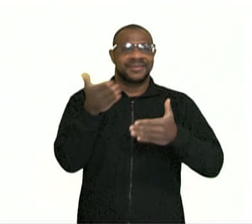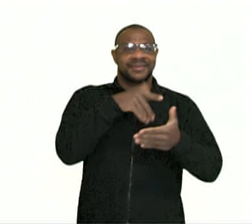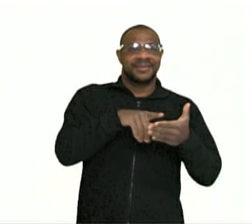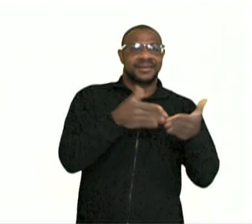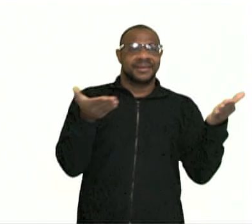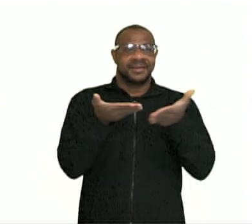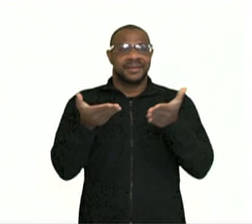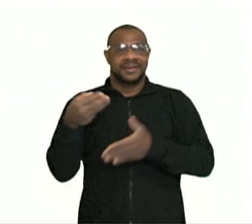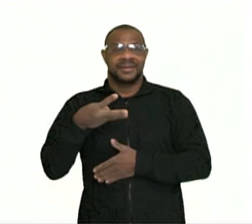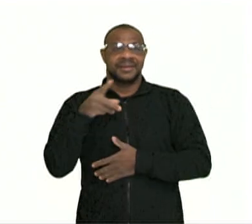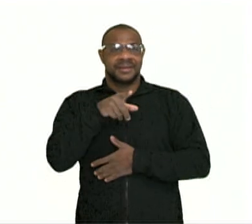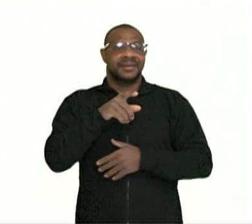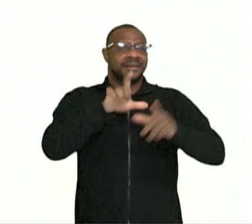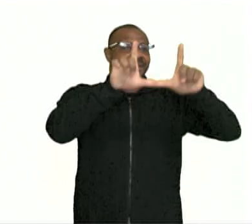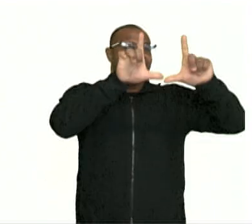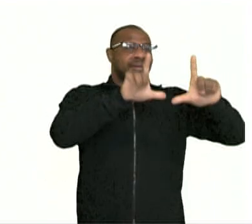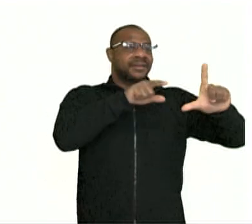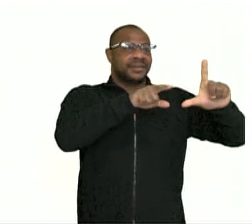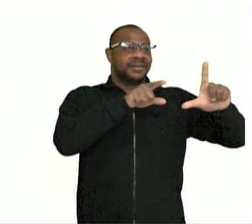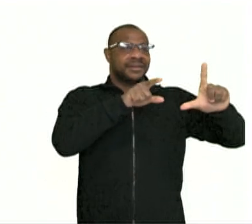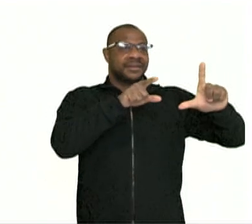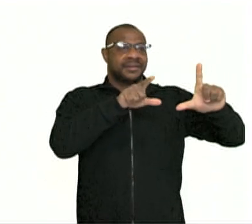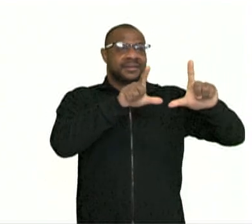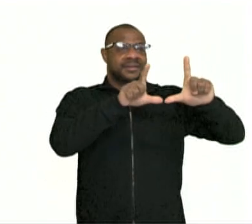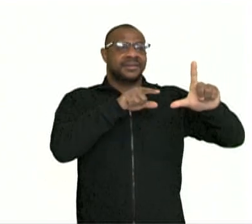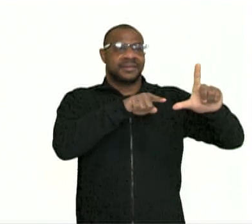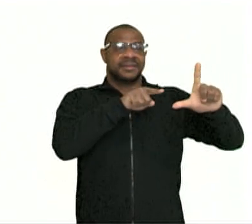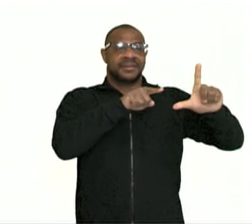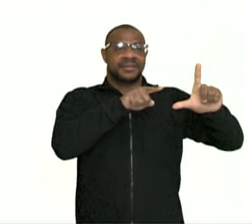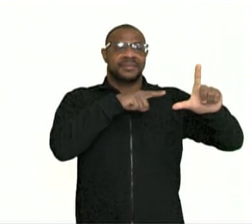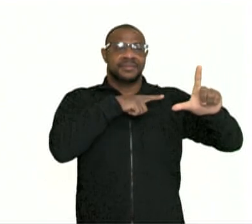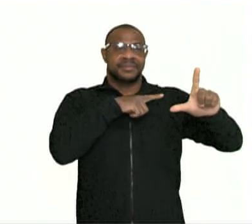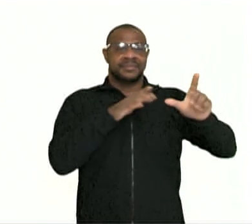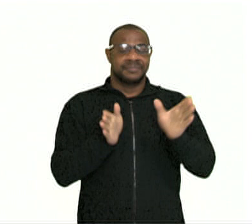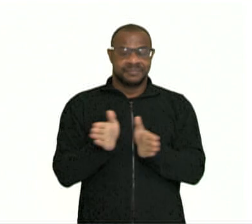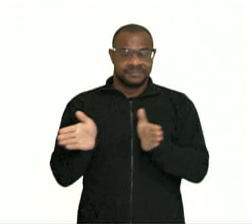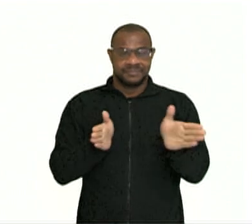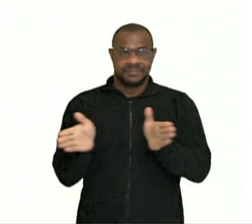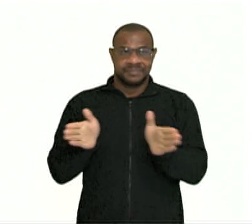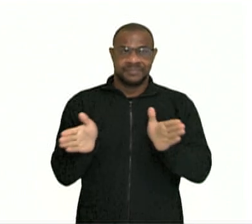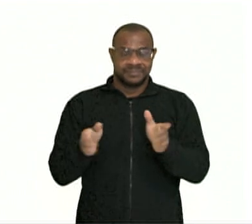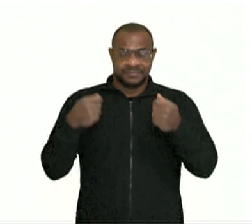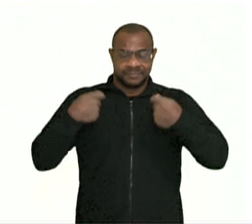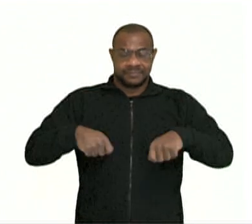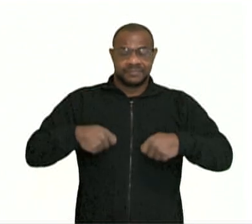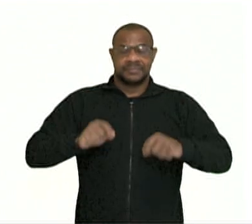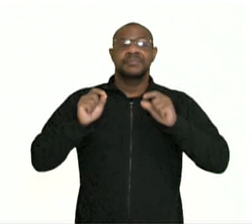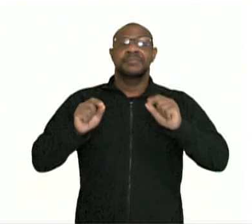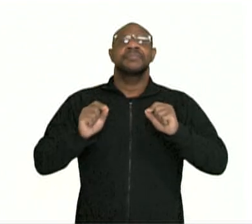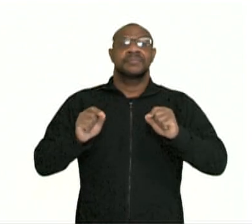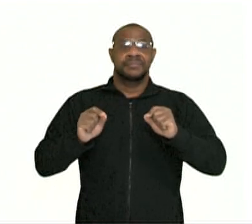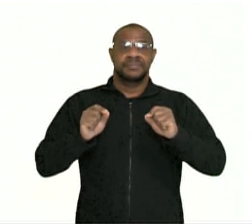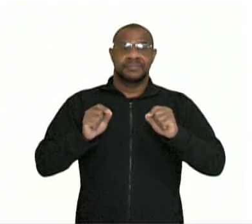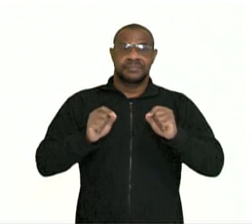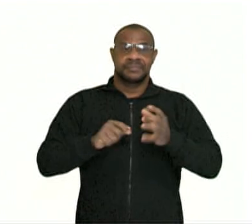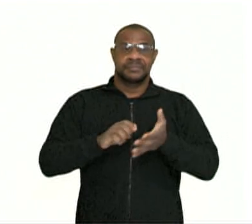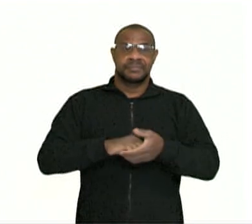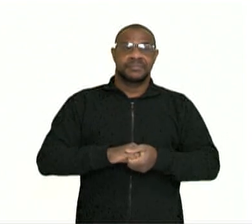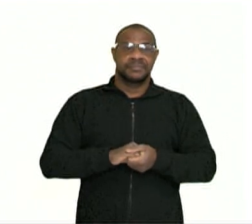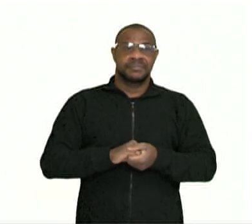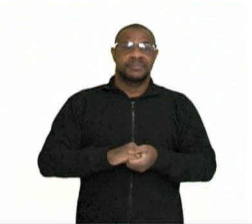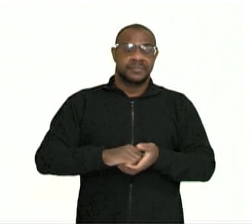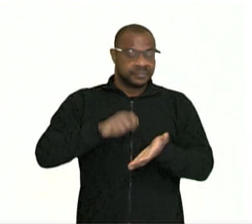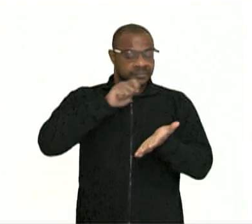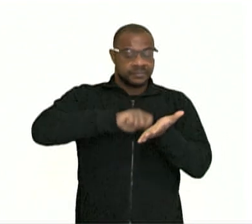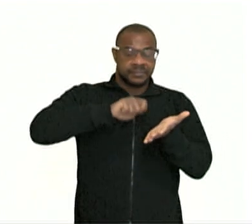na atividade 3, ó, para votar com acessibilidade, informe sua necessidade. Agende seu atendimento.